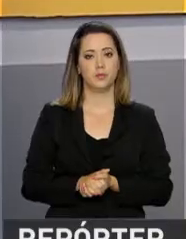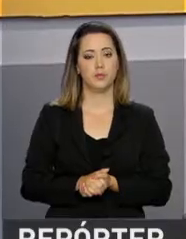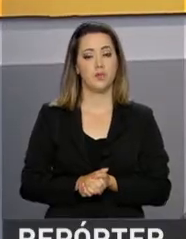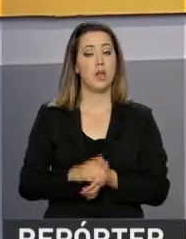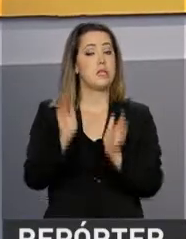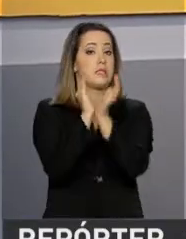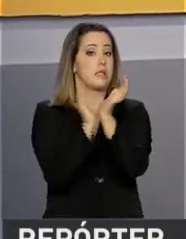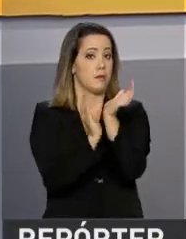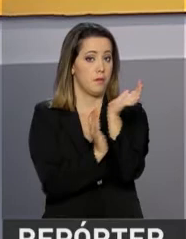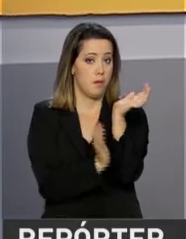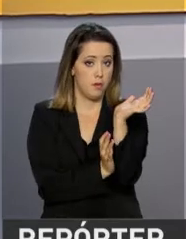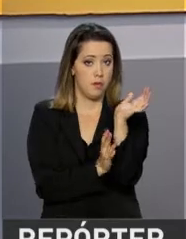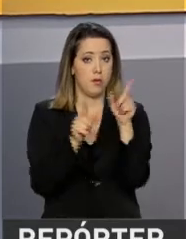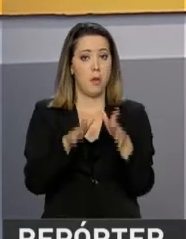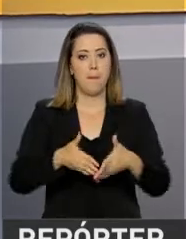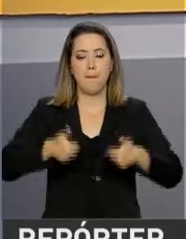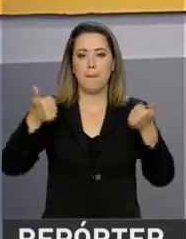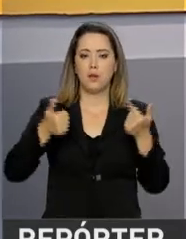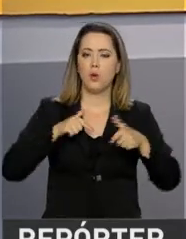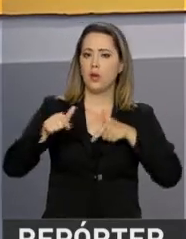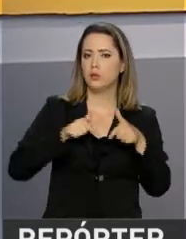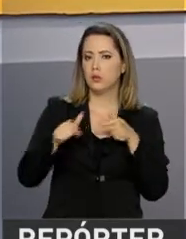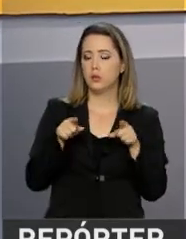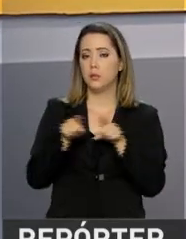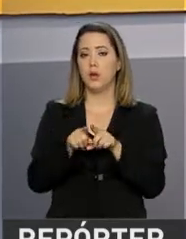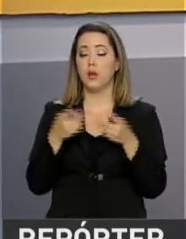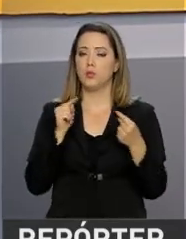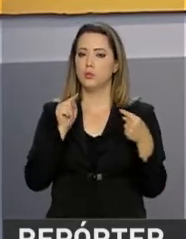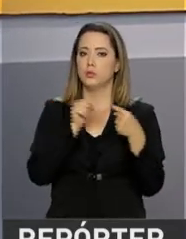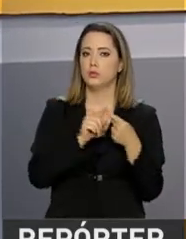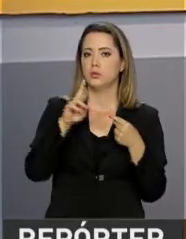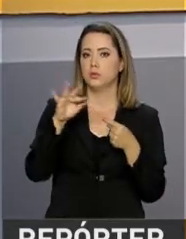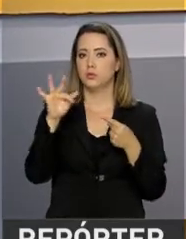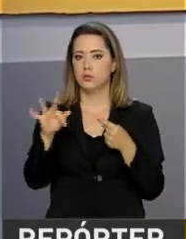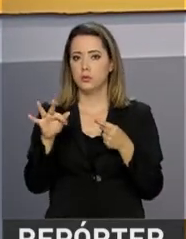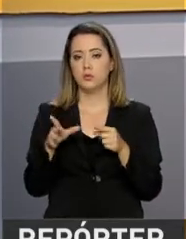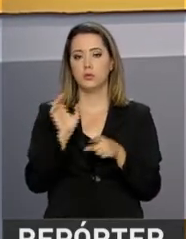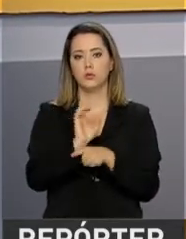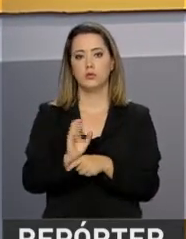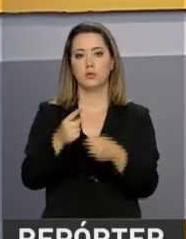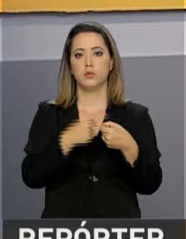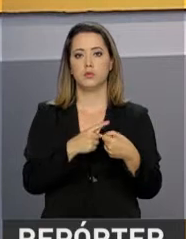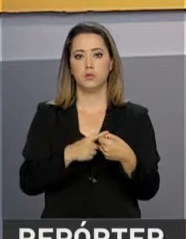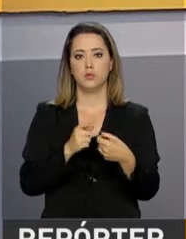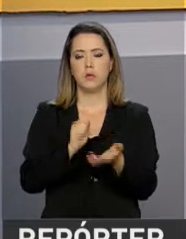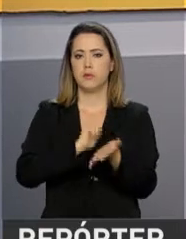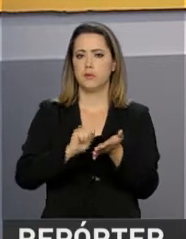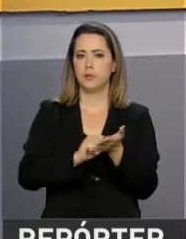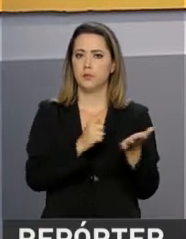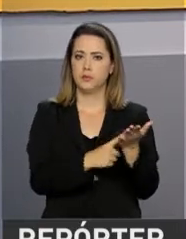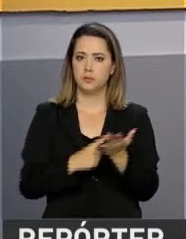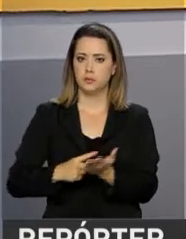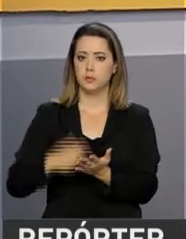reduzir a burocracia e aumentar a produtividade com esses objetivos receita federal estados e municípios assinaram